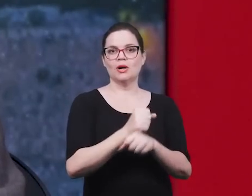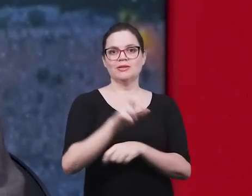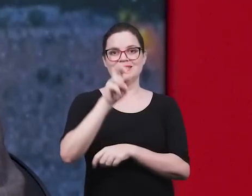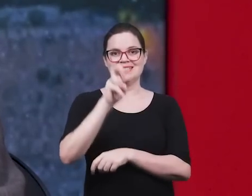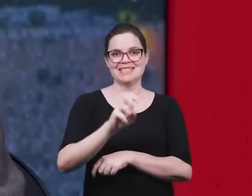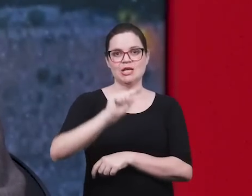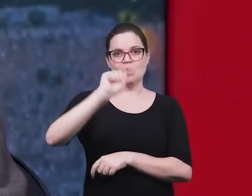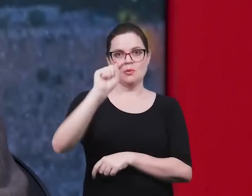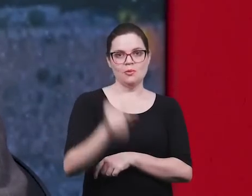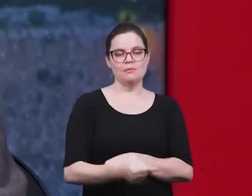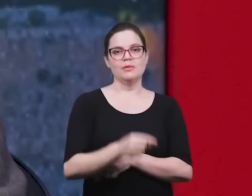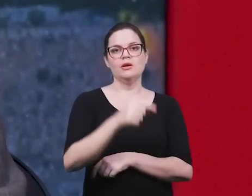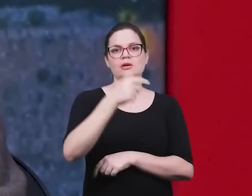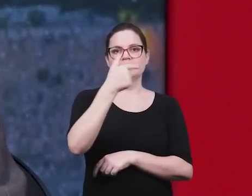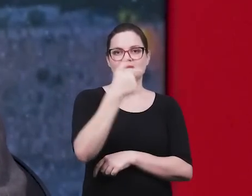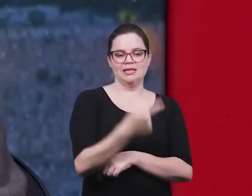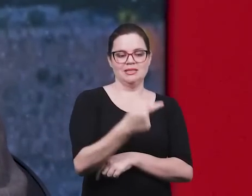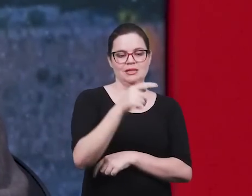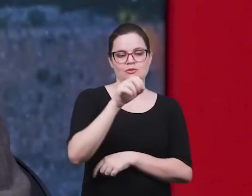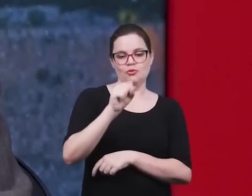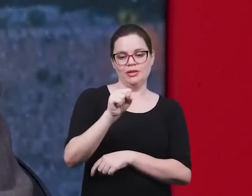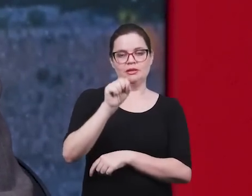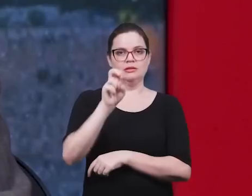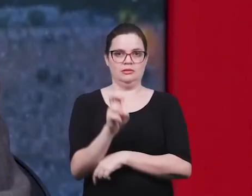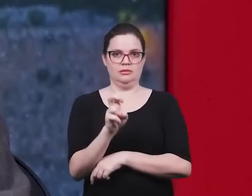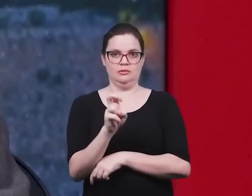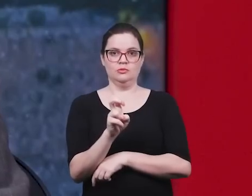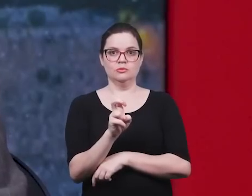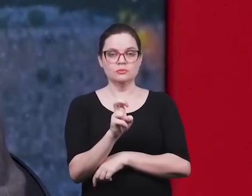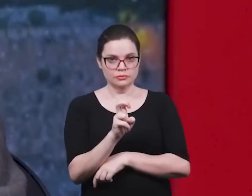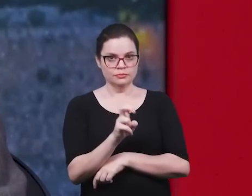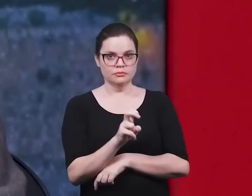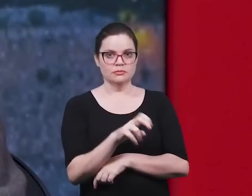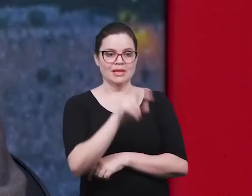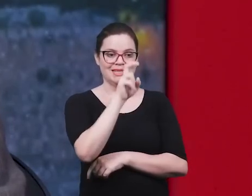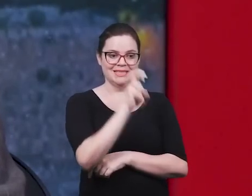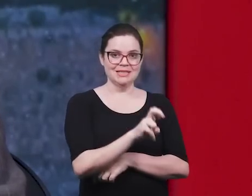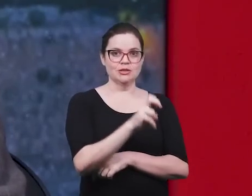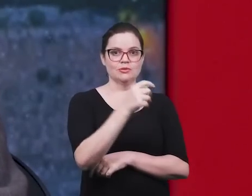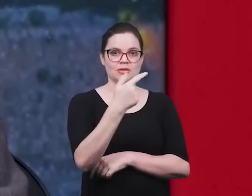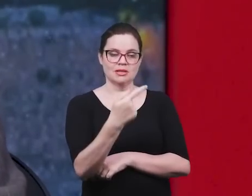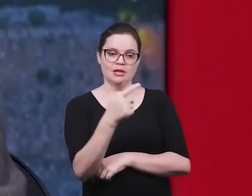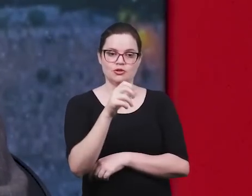5.785. Então, essa seria o tempo, né, desde